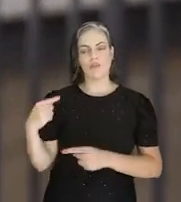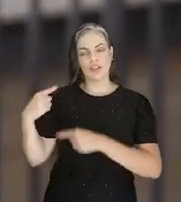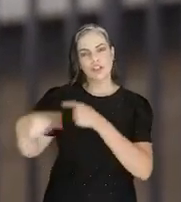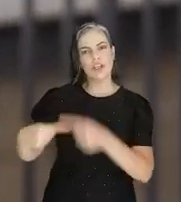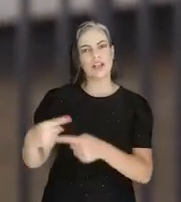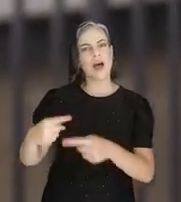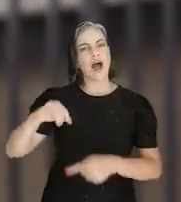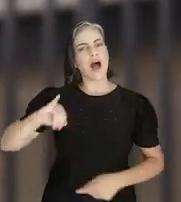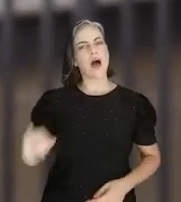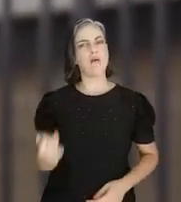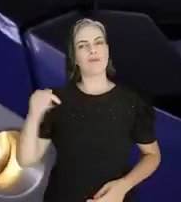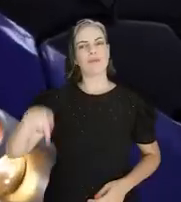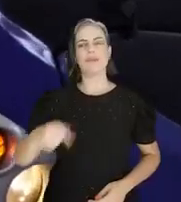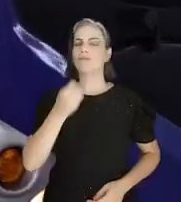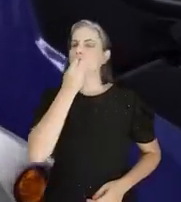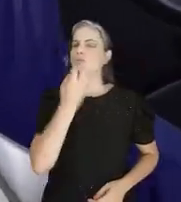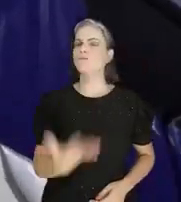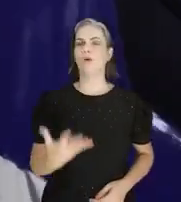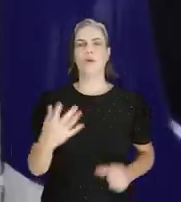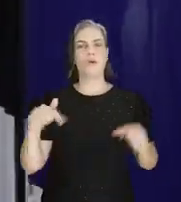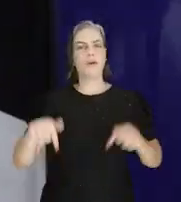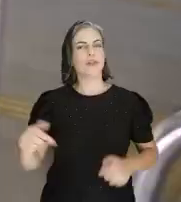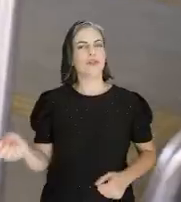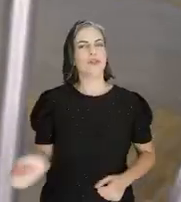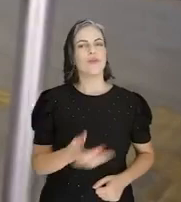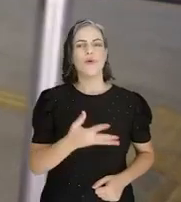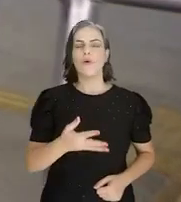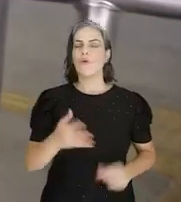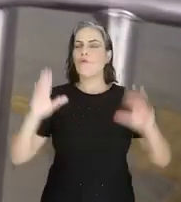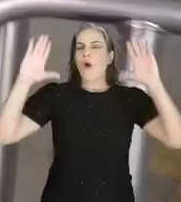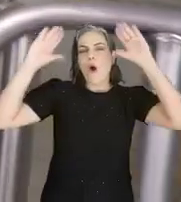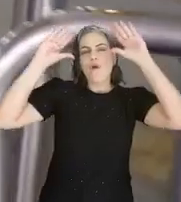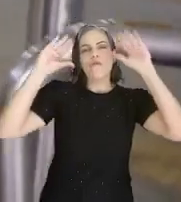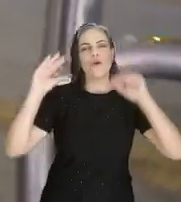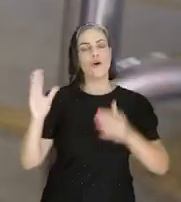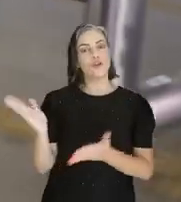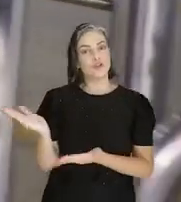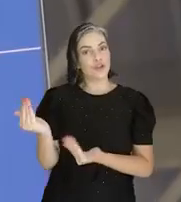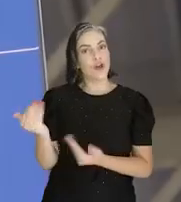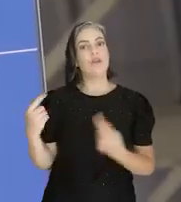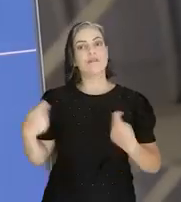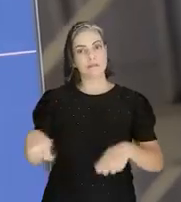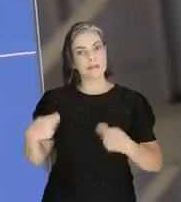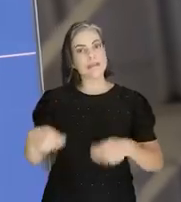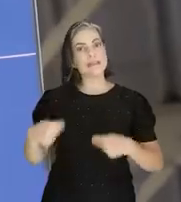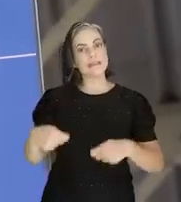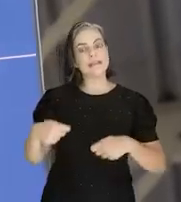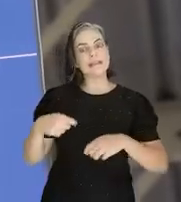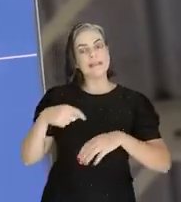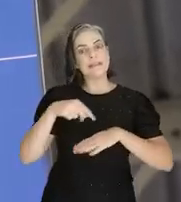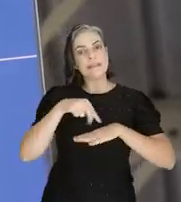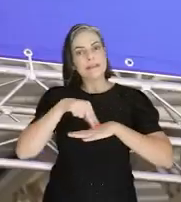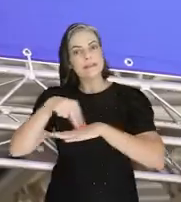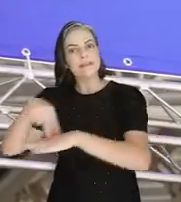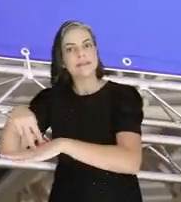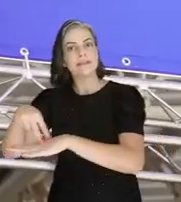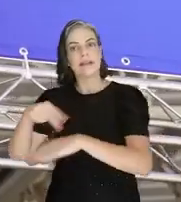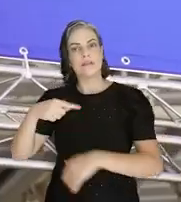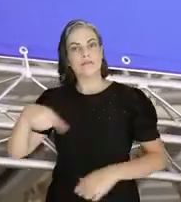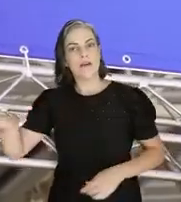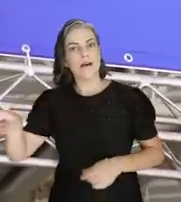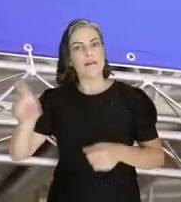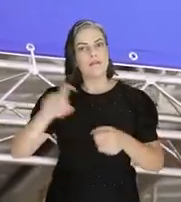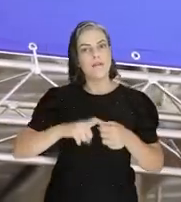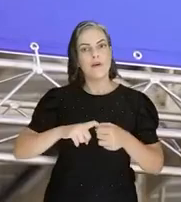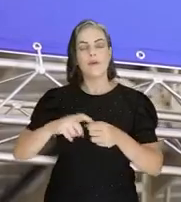ser tudo de bom, gente. Muito conforto, né? Para as mocidades que vem agora, que precisam deslocar daqui para outros bairros,